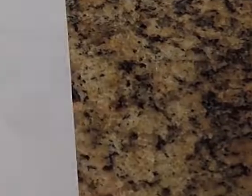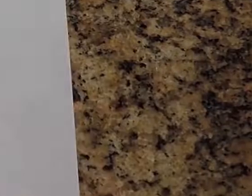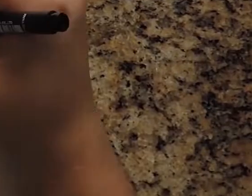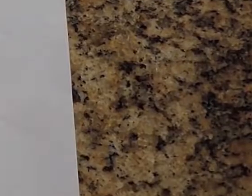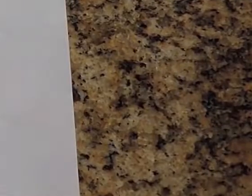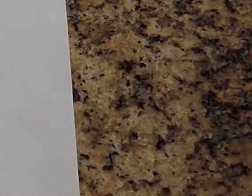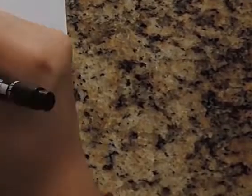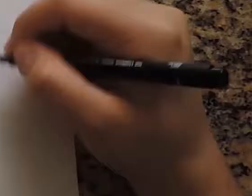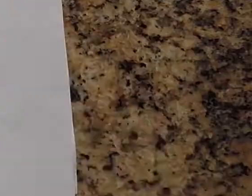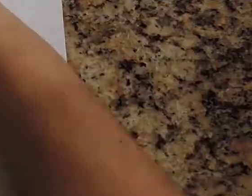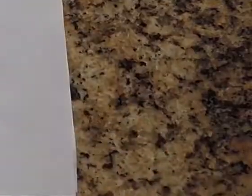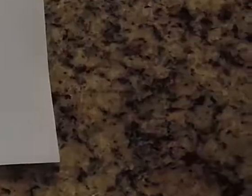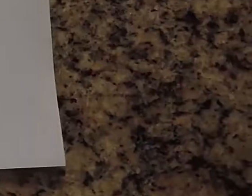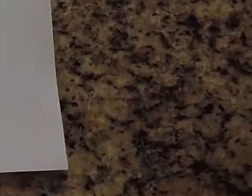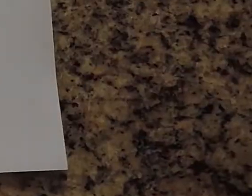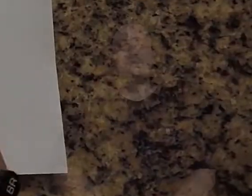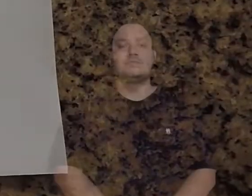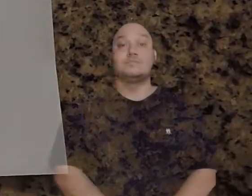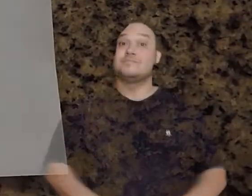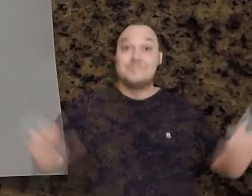Coronavírus no organismo.